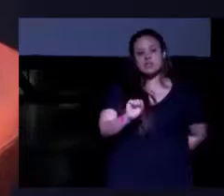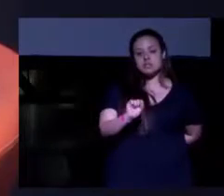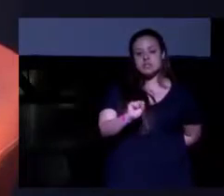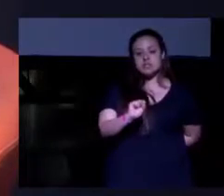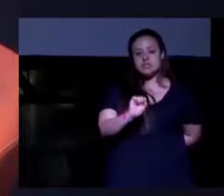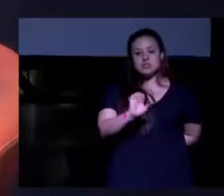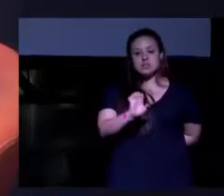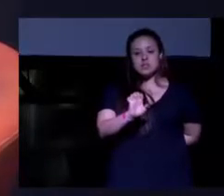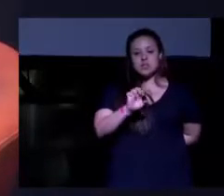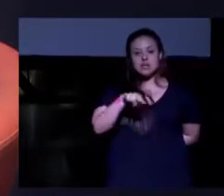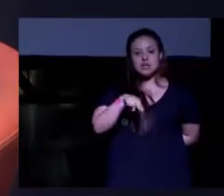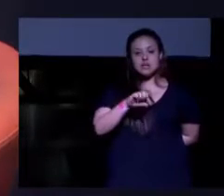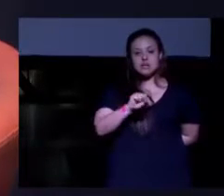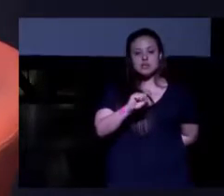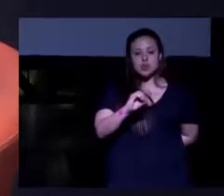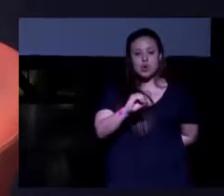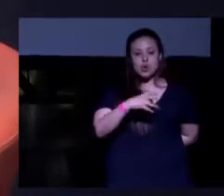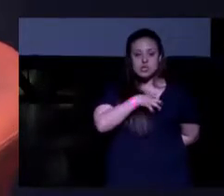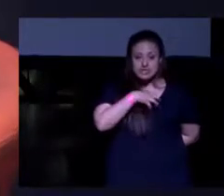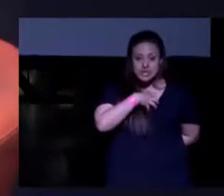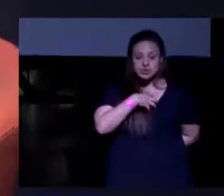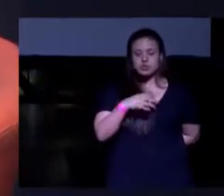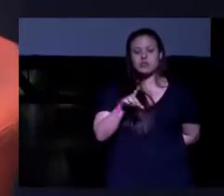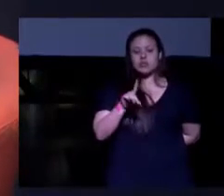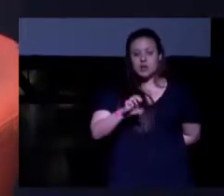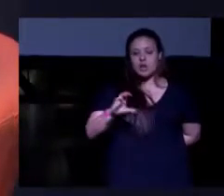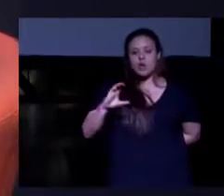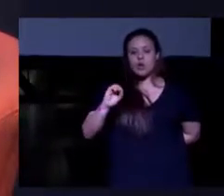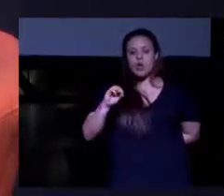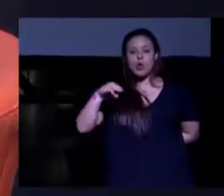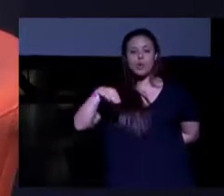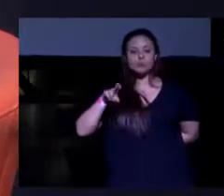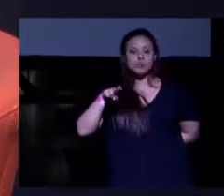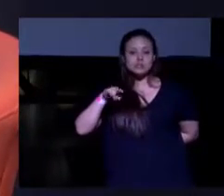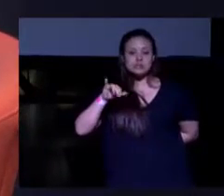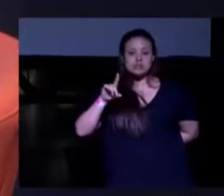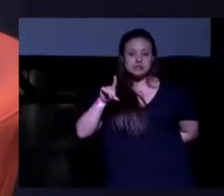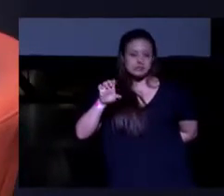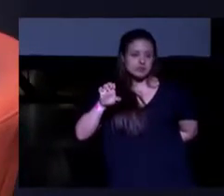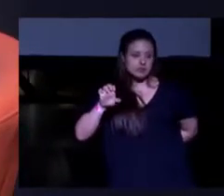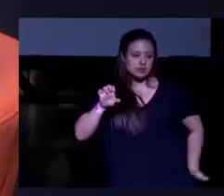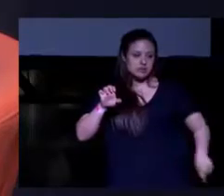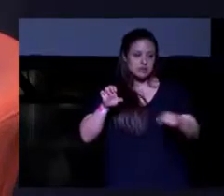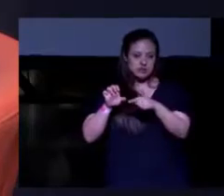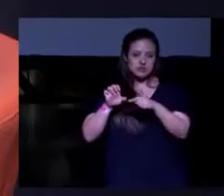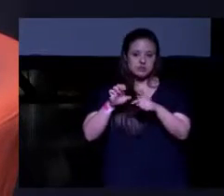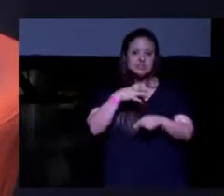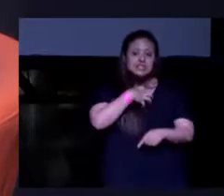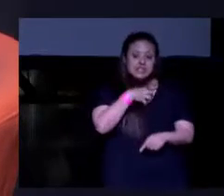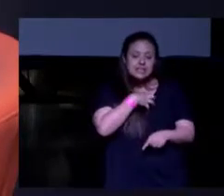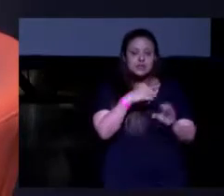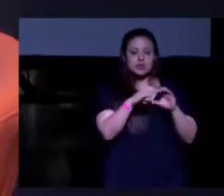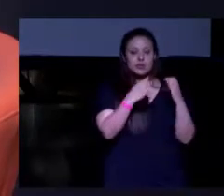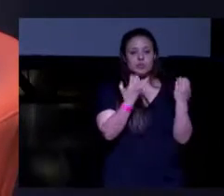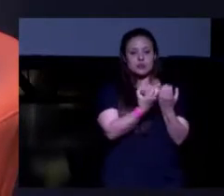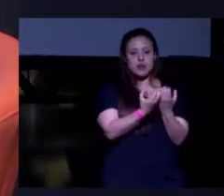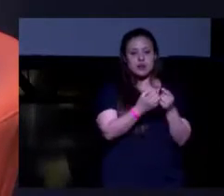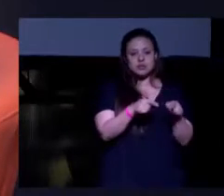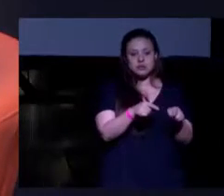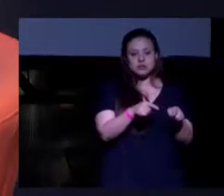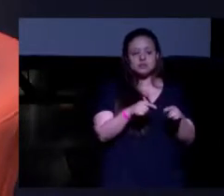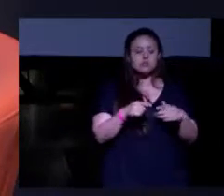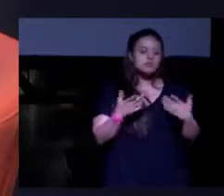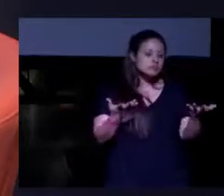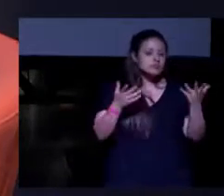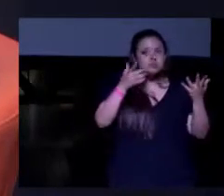se envolver com empresas, com pessoas, com movimentos, com iniciativas, com causas que preencham as necessidades delas. Pode